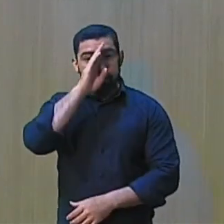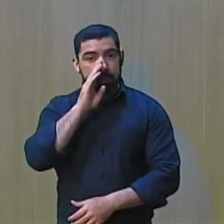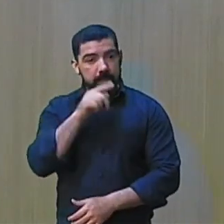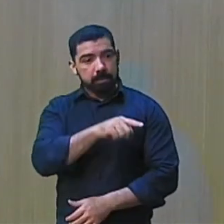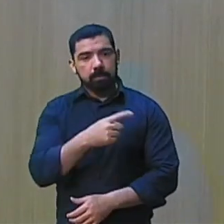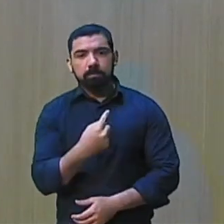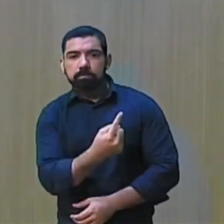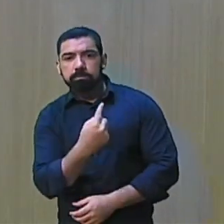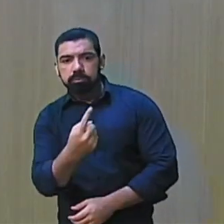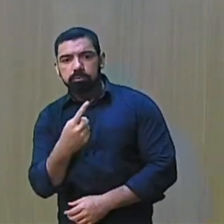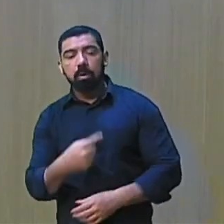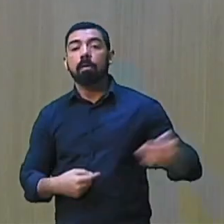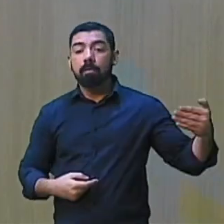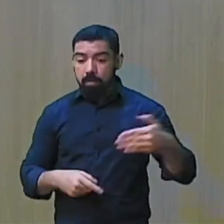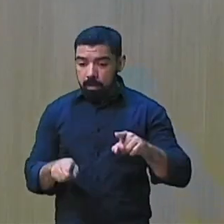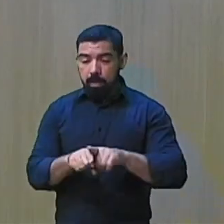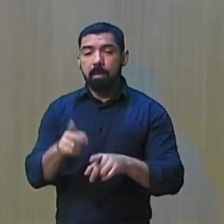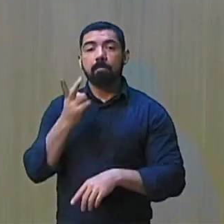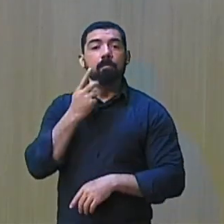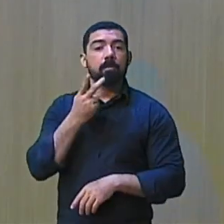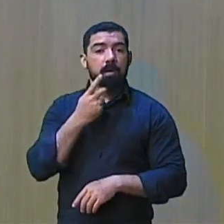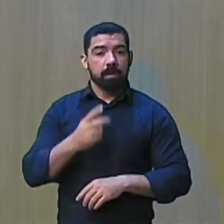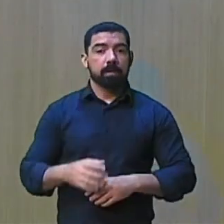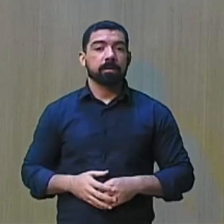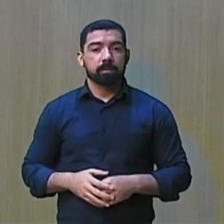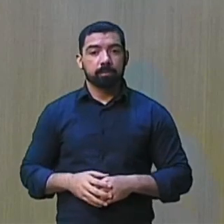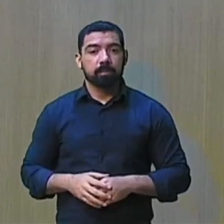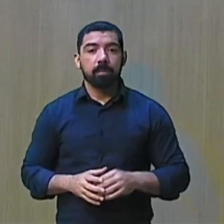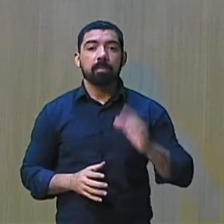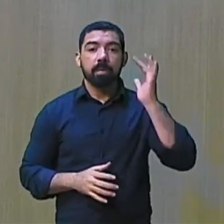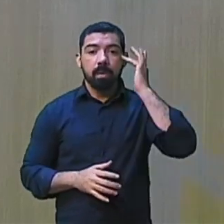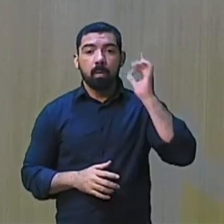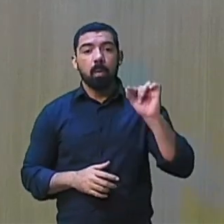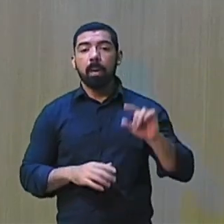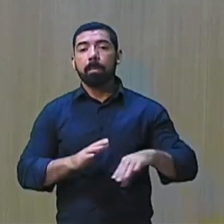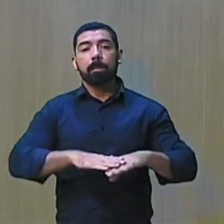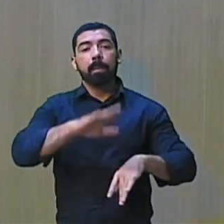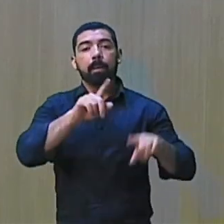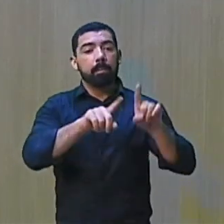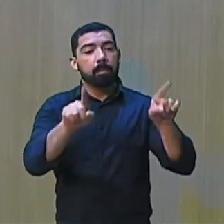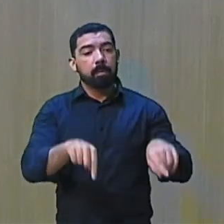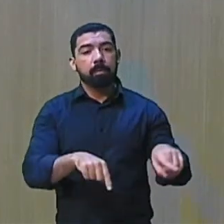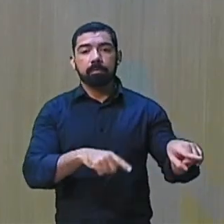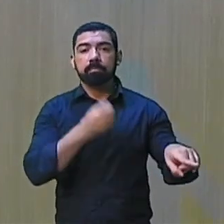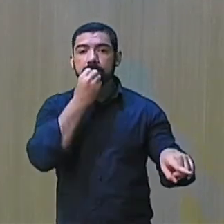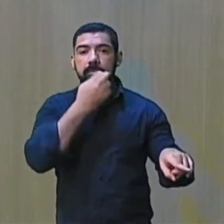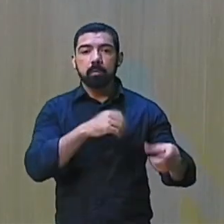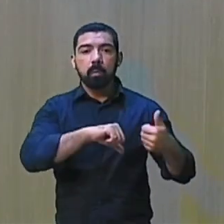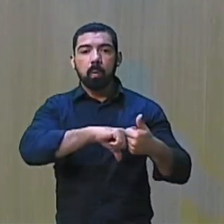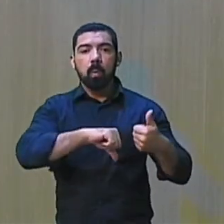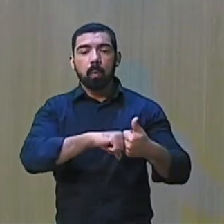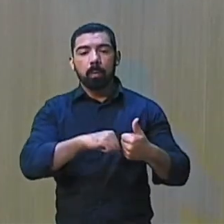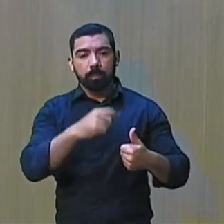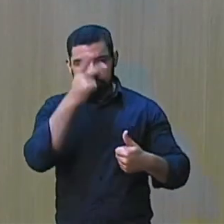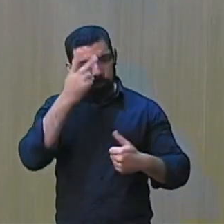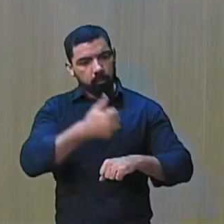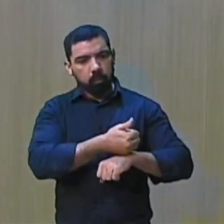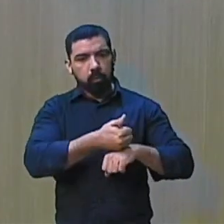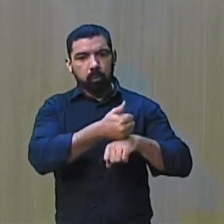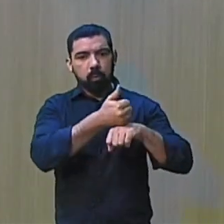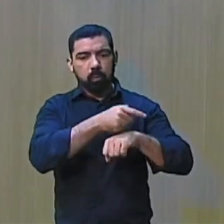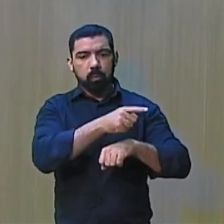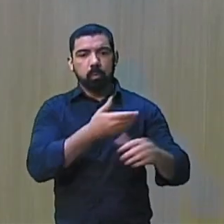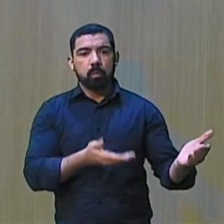os estudantes para Fortaleza talvez tenha sido o maior programa de qualificação de jovens